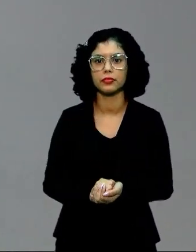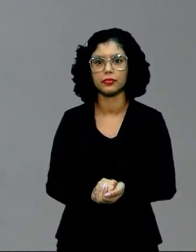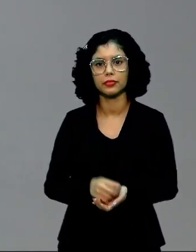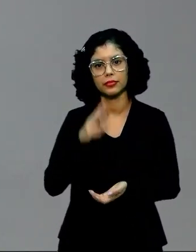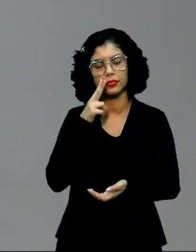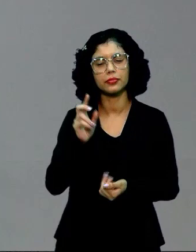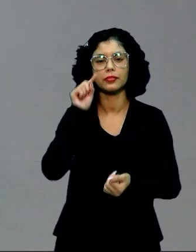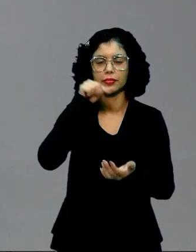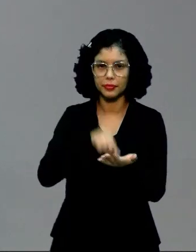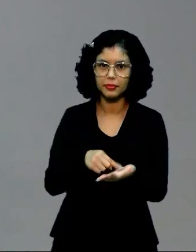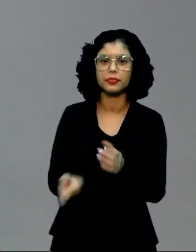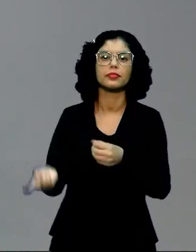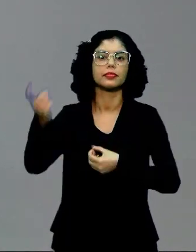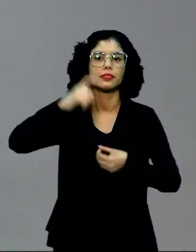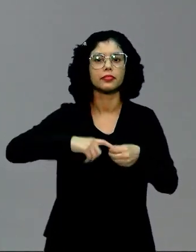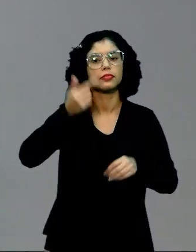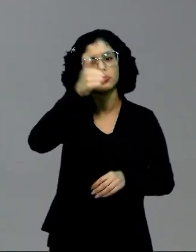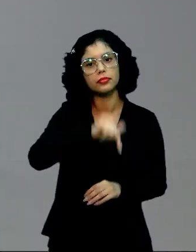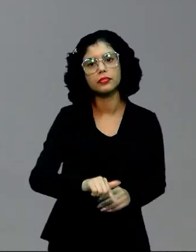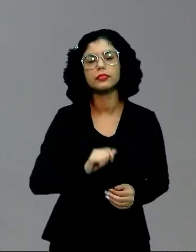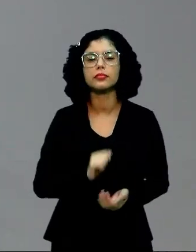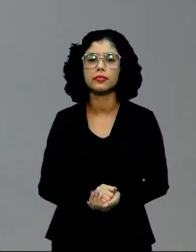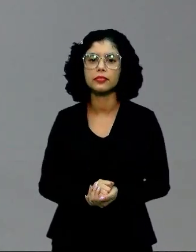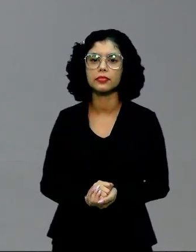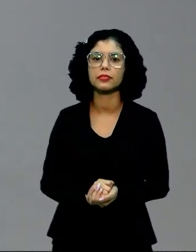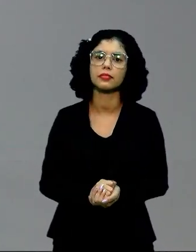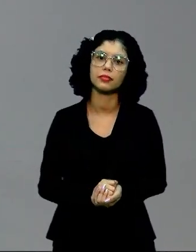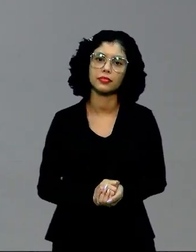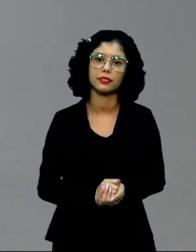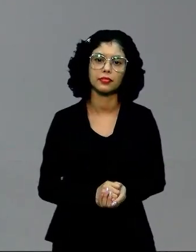você pausa o vídeo, volta novamente,